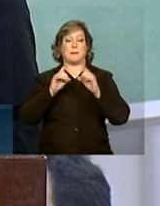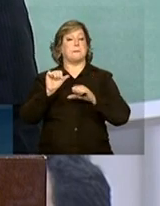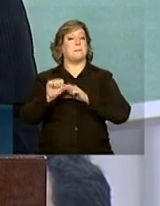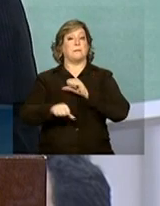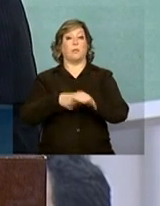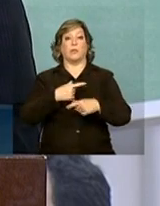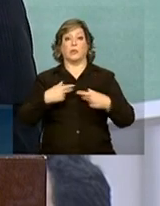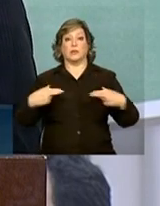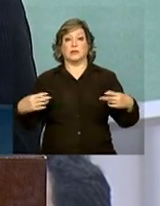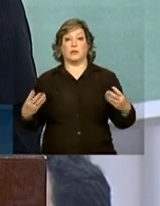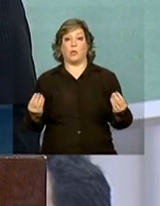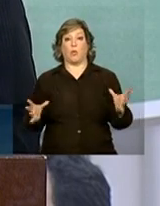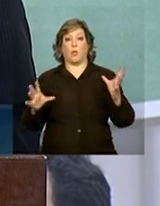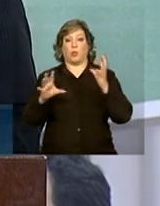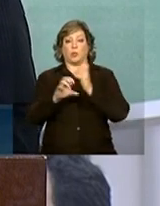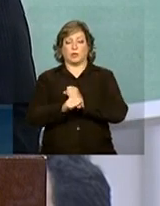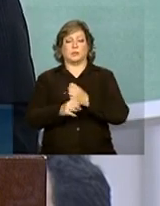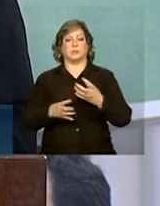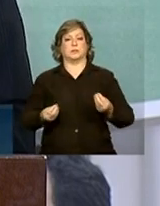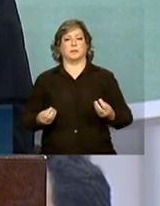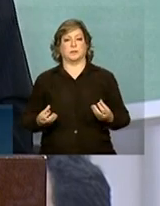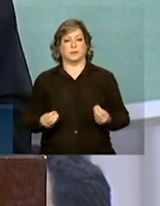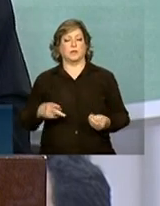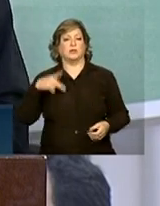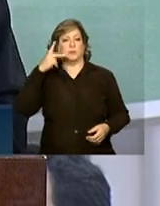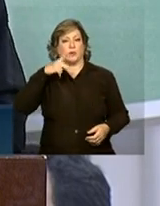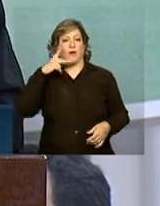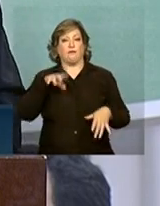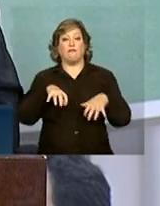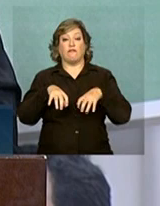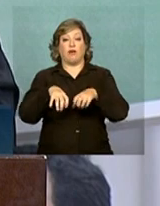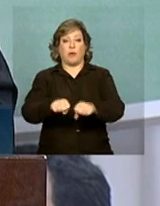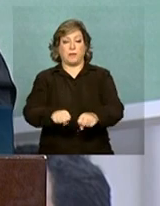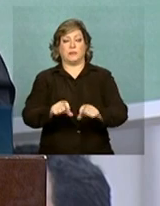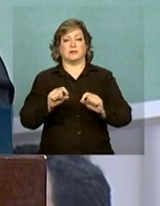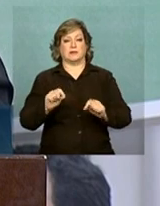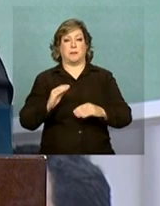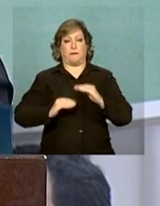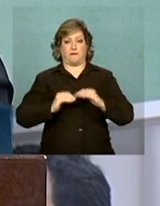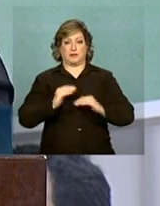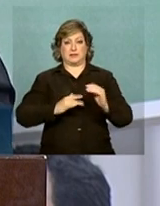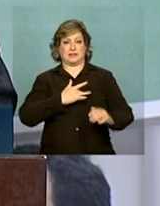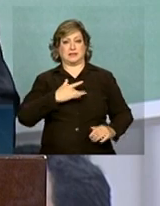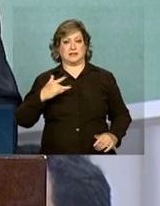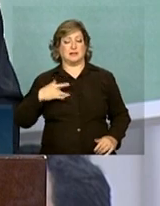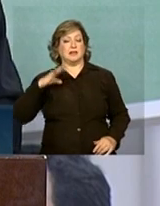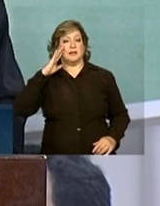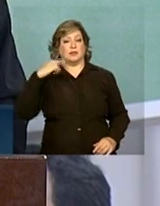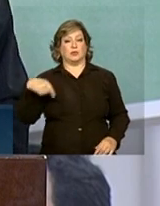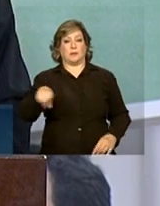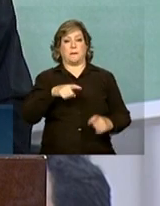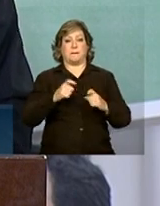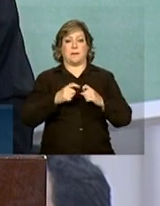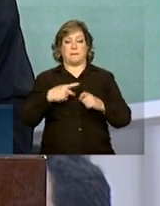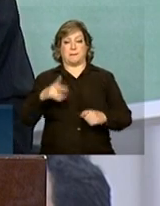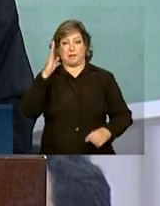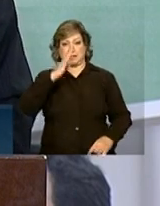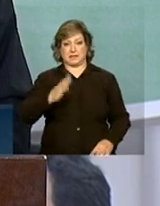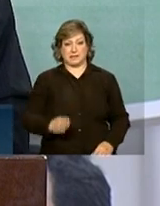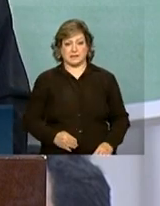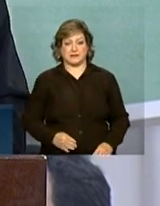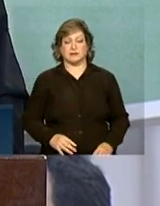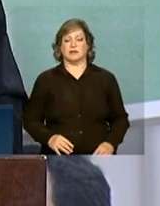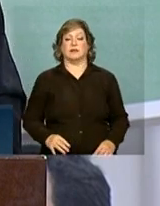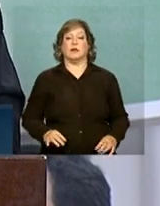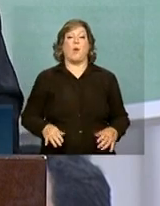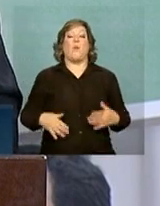mudanças qualitativas em termos da política de formação dos profissionais de saúde, especialmente dos médicos brasileiros. Quais